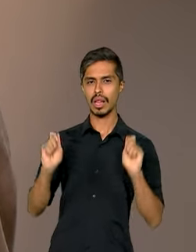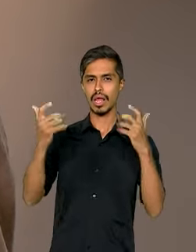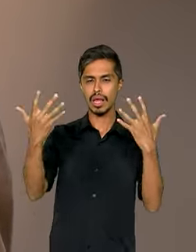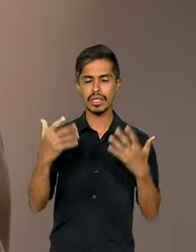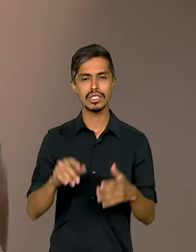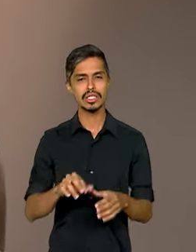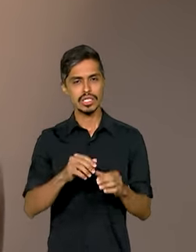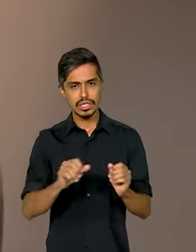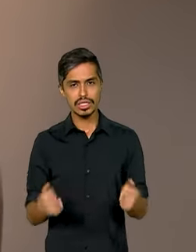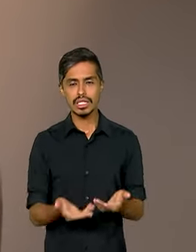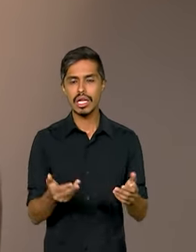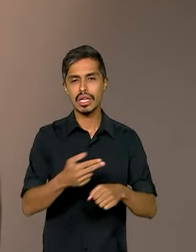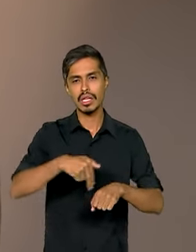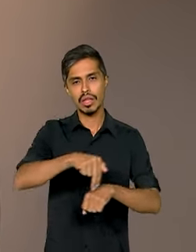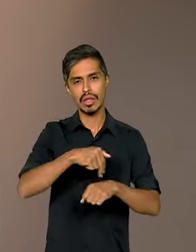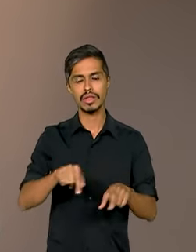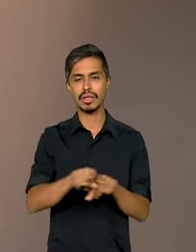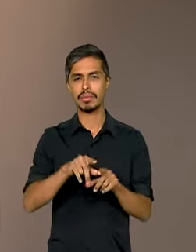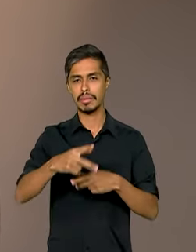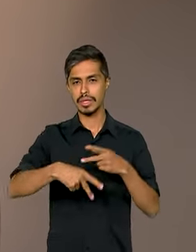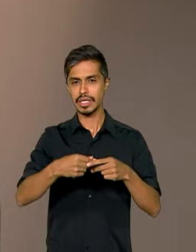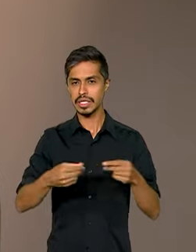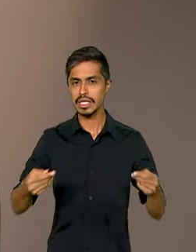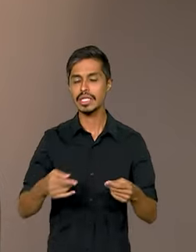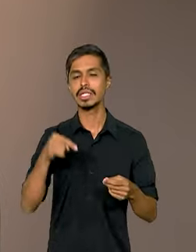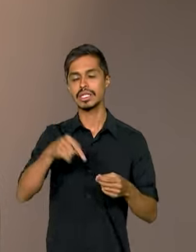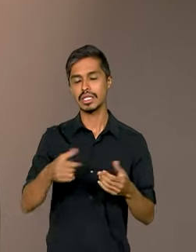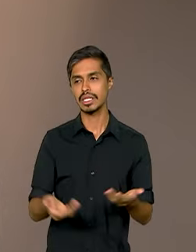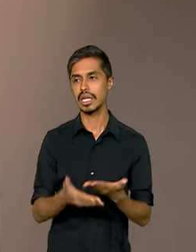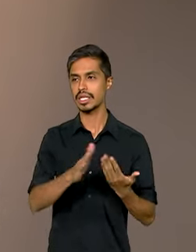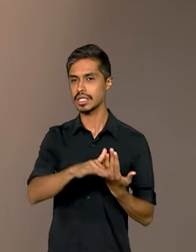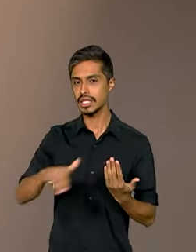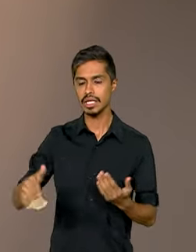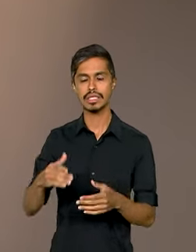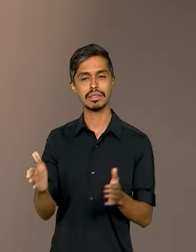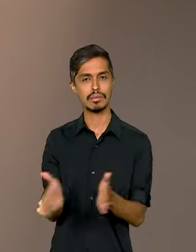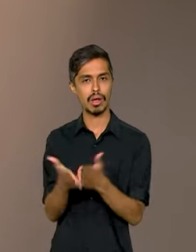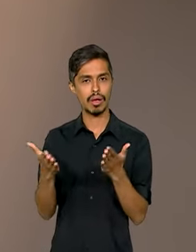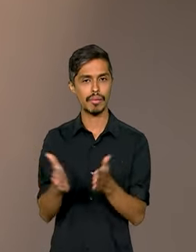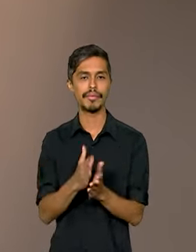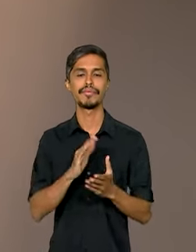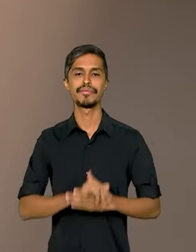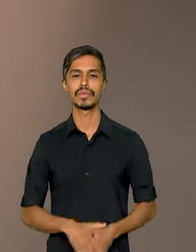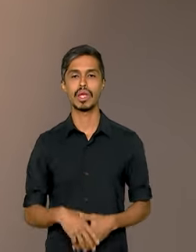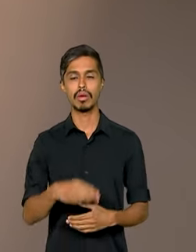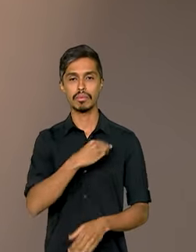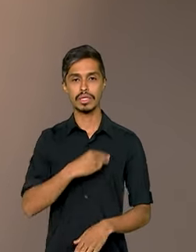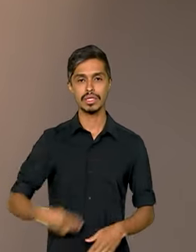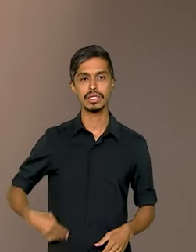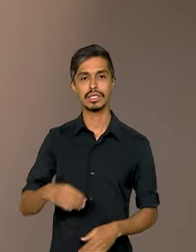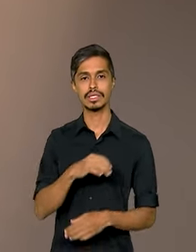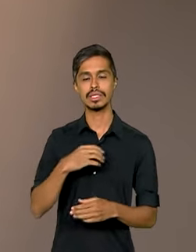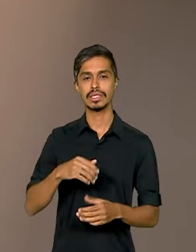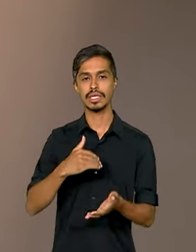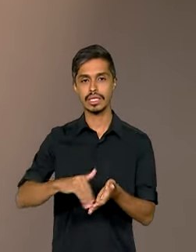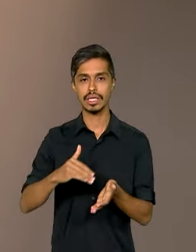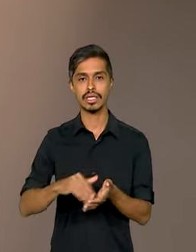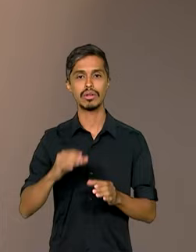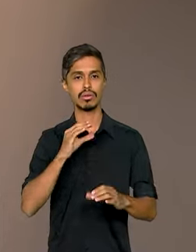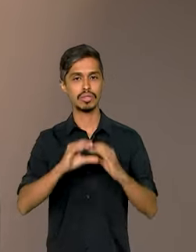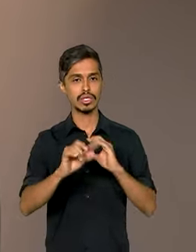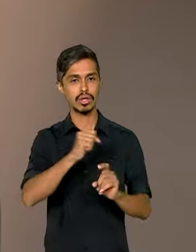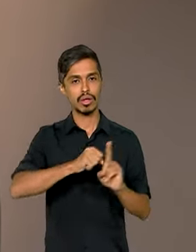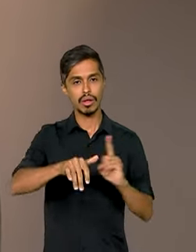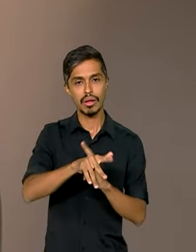e de incentivo à entrega de presentes de Natal para crianças de baixa renda o ministro da secretaria de comunicação social da